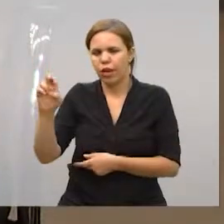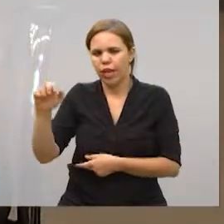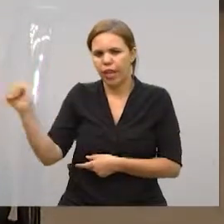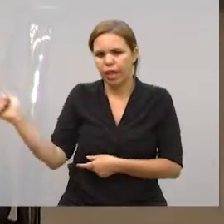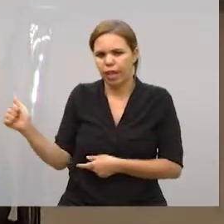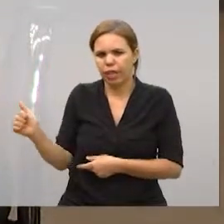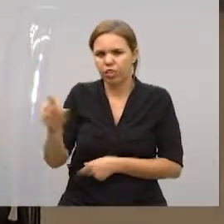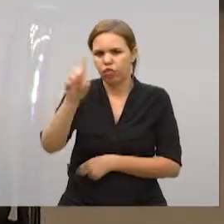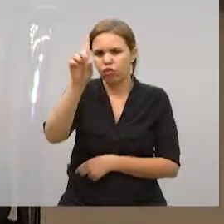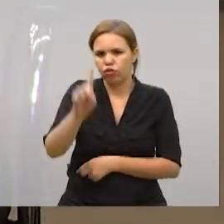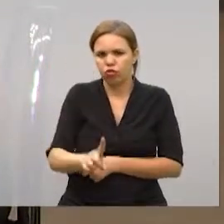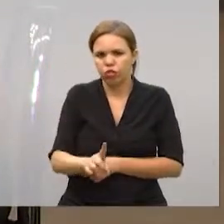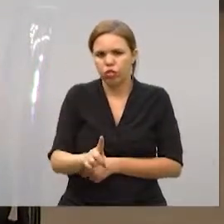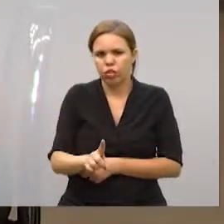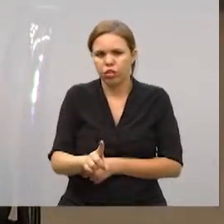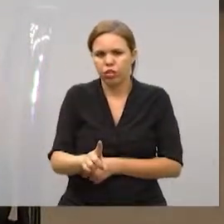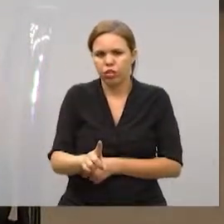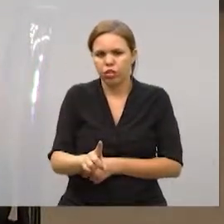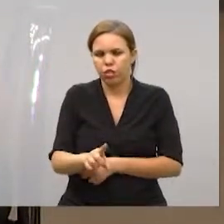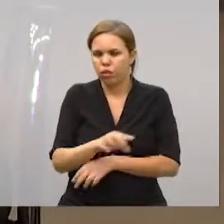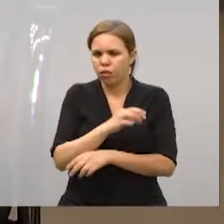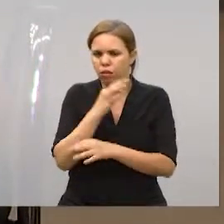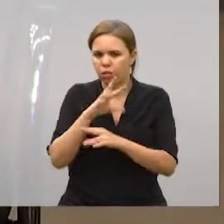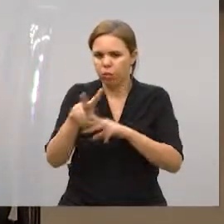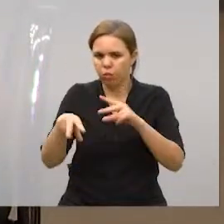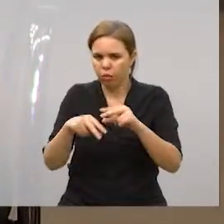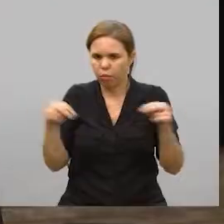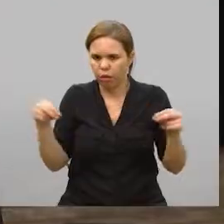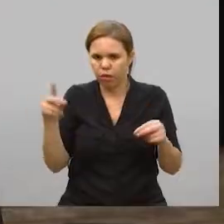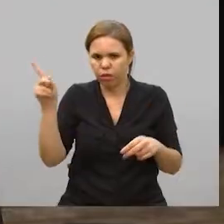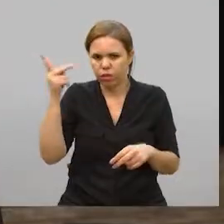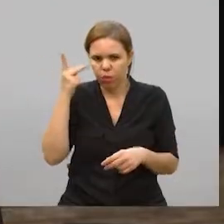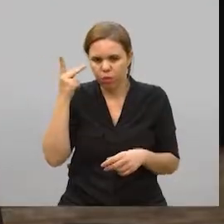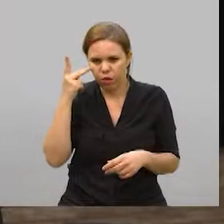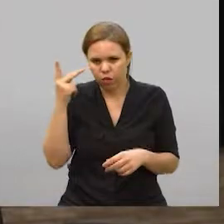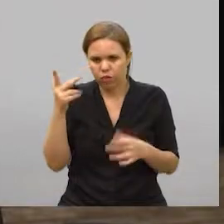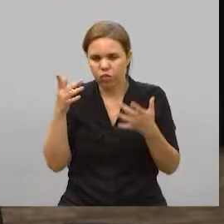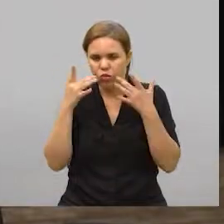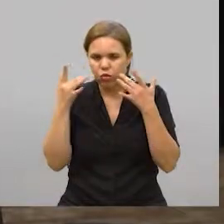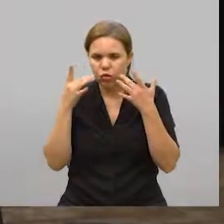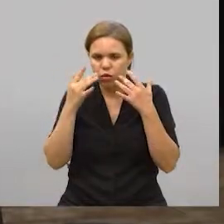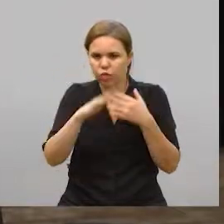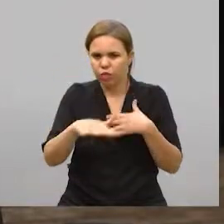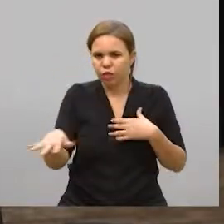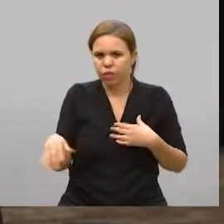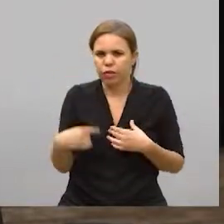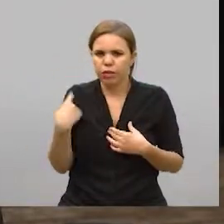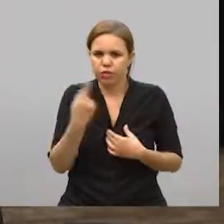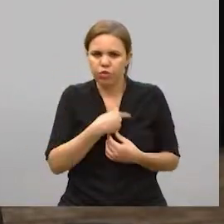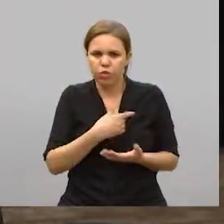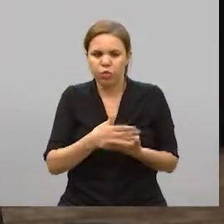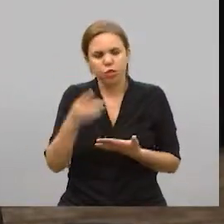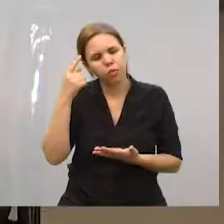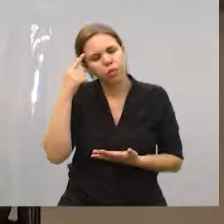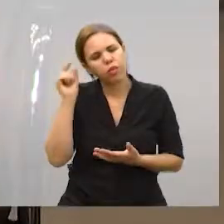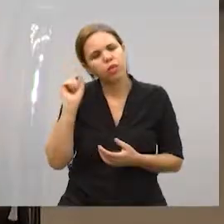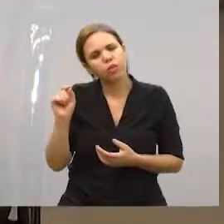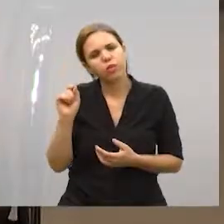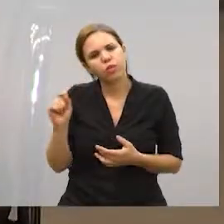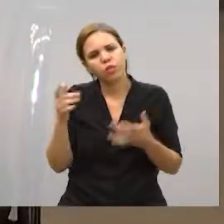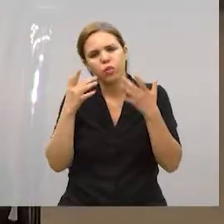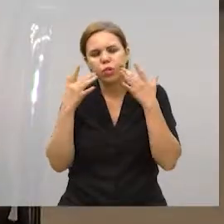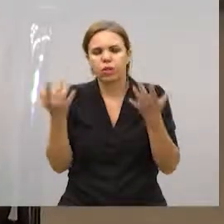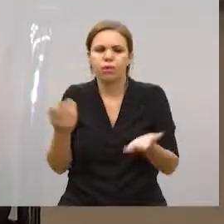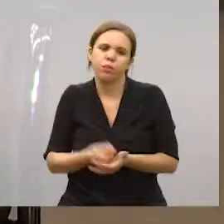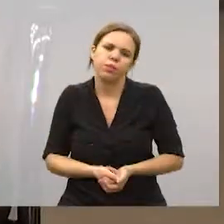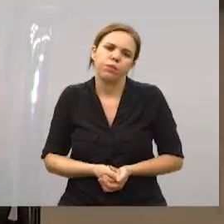que é a nossa diretora, é uma diretora bastante premiada em São Paulo com espetáculos infantis, e a gente começou a pensar